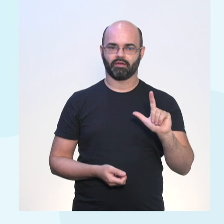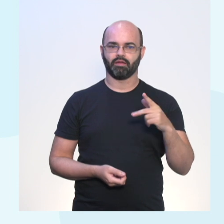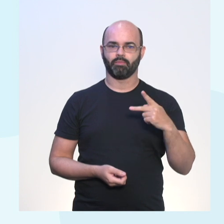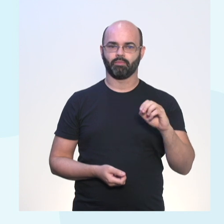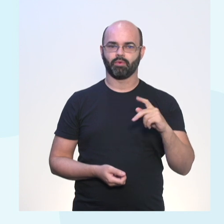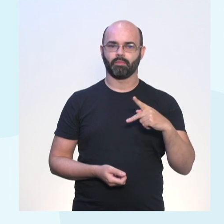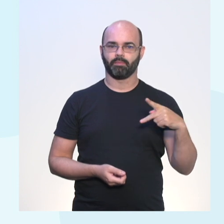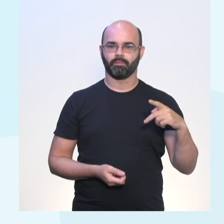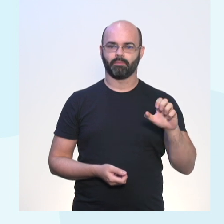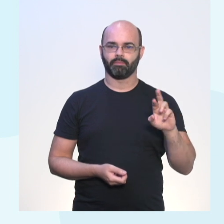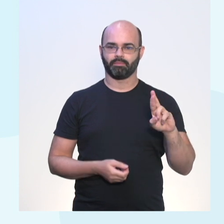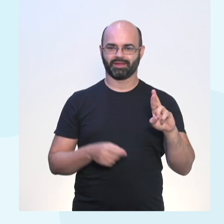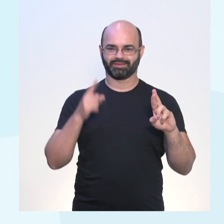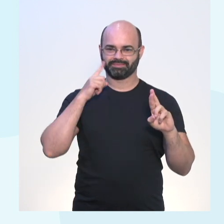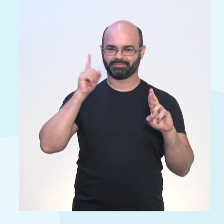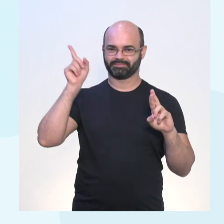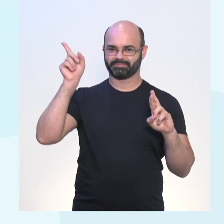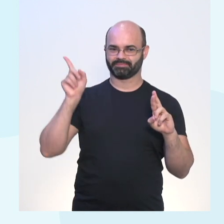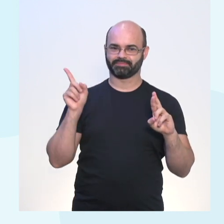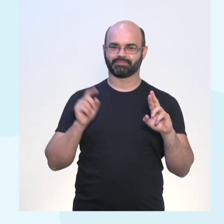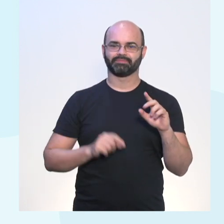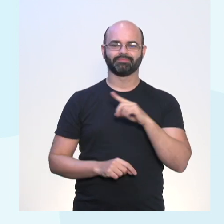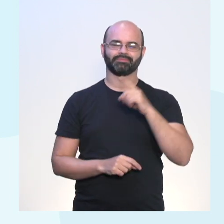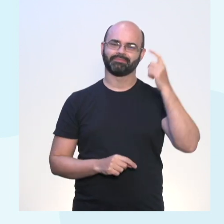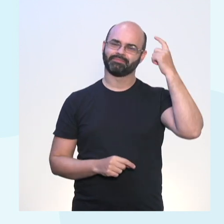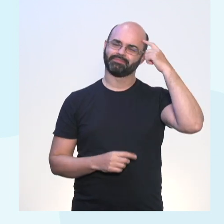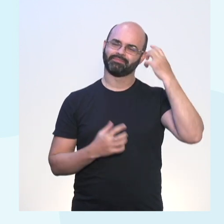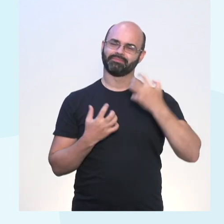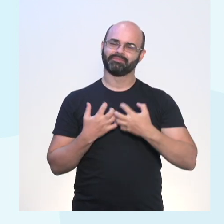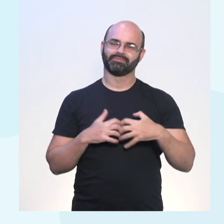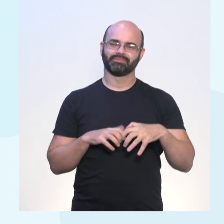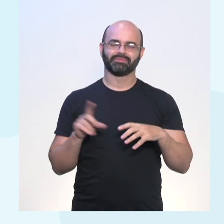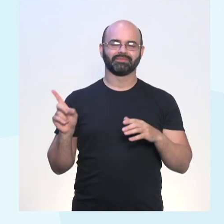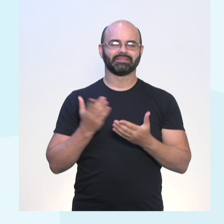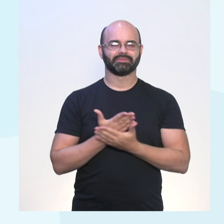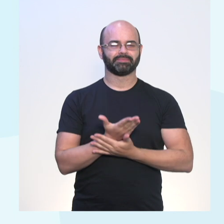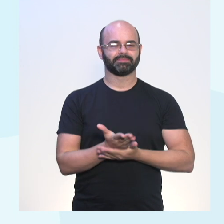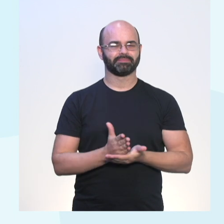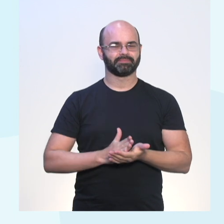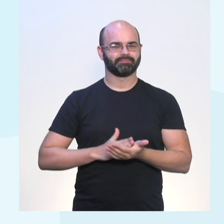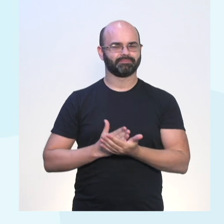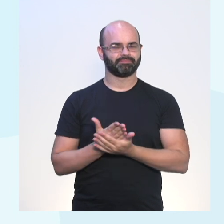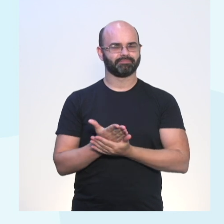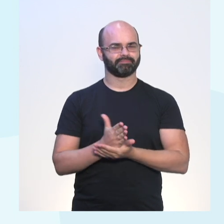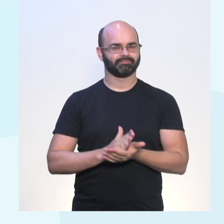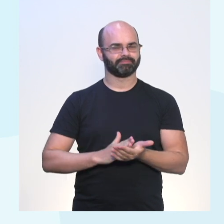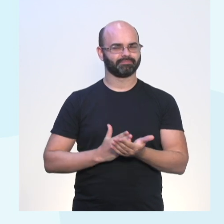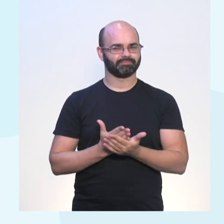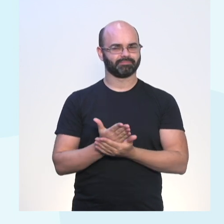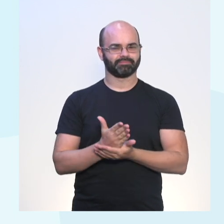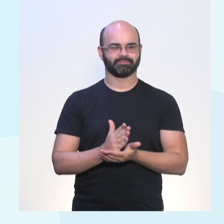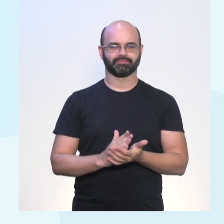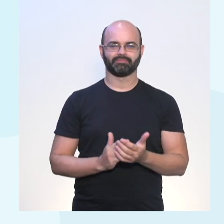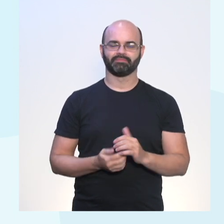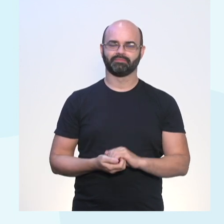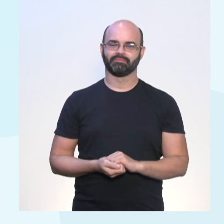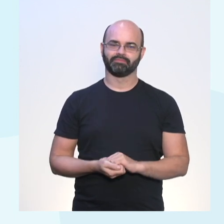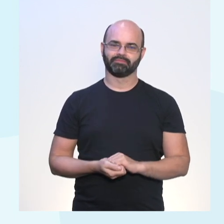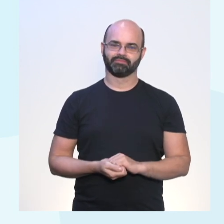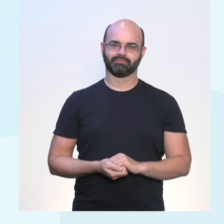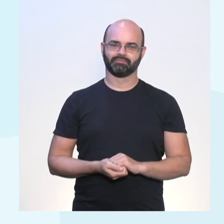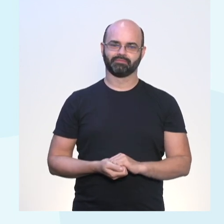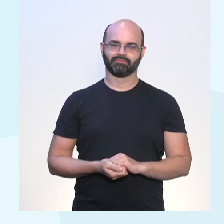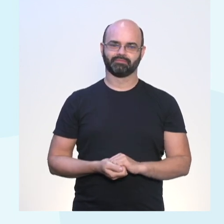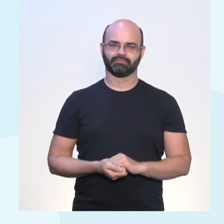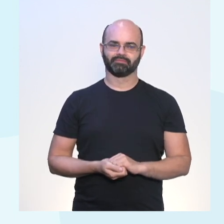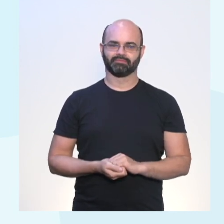E o Popper, ele tinha uma pergunta que incomodava muito ele, né? E sobre a qual